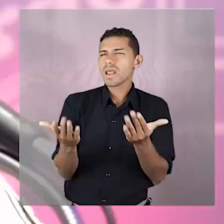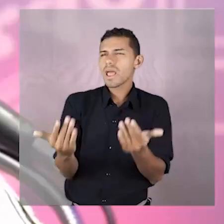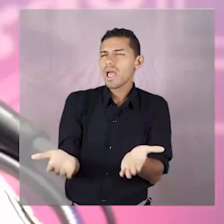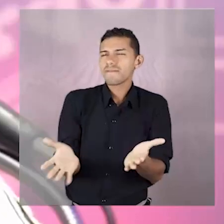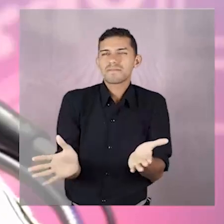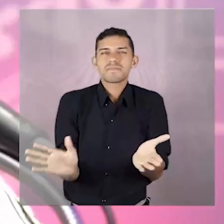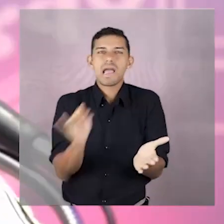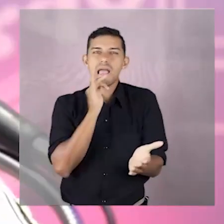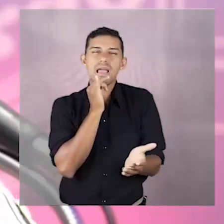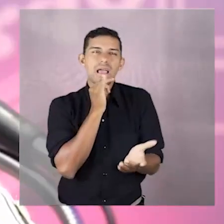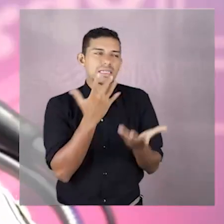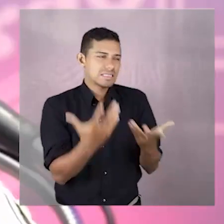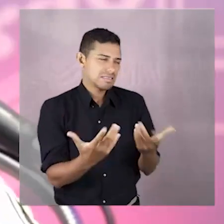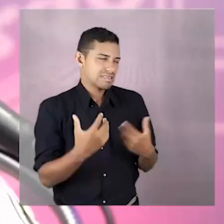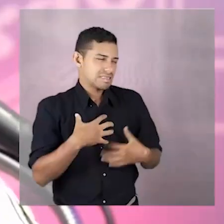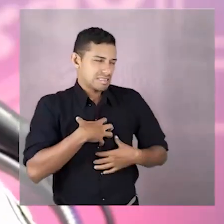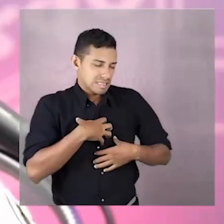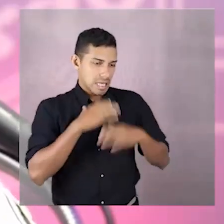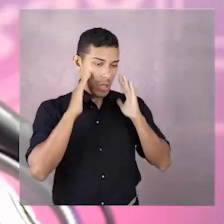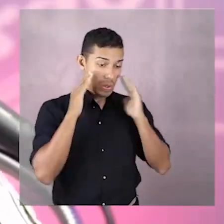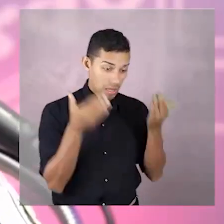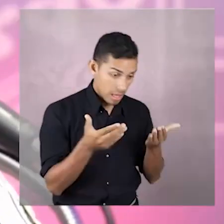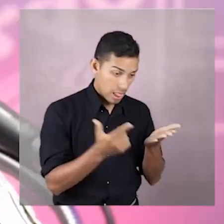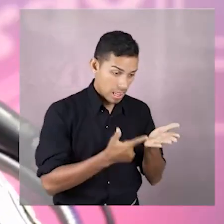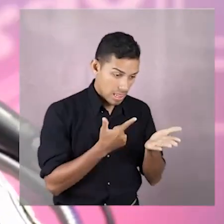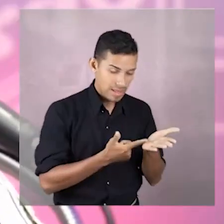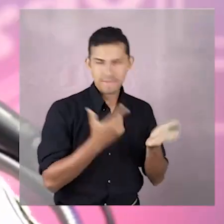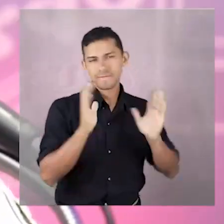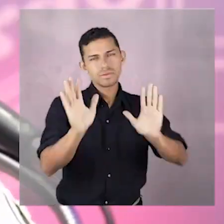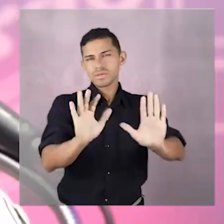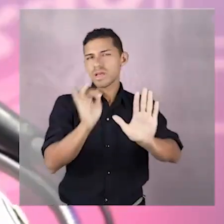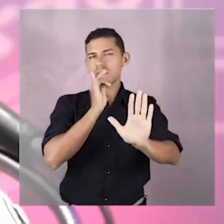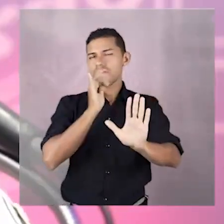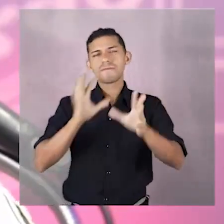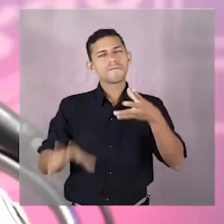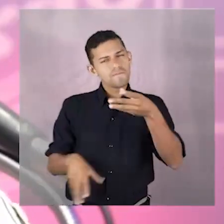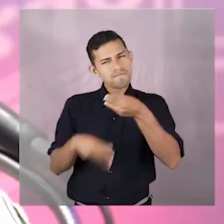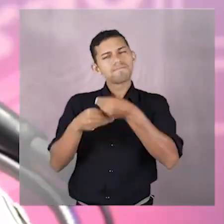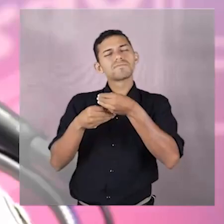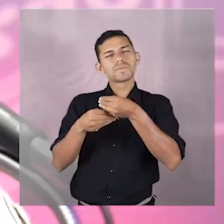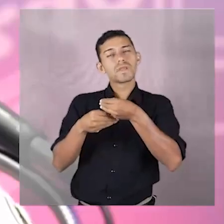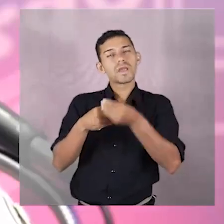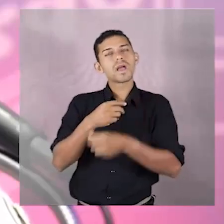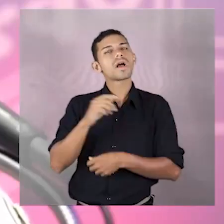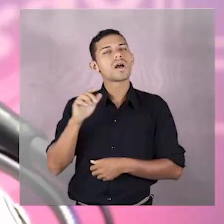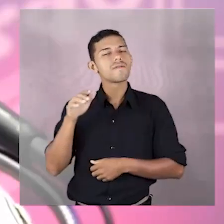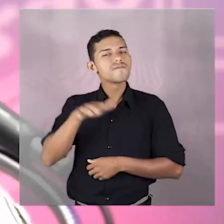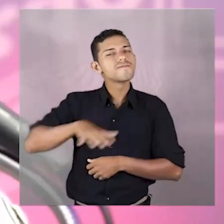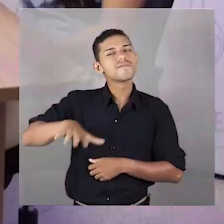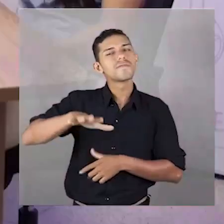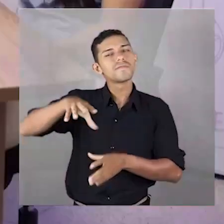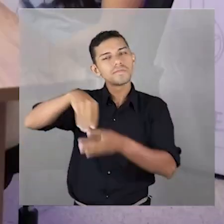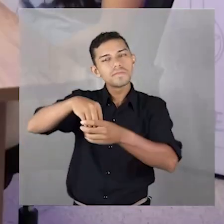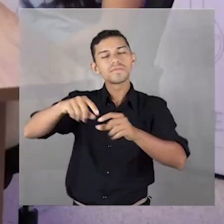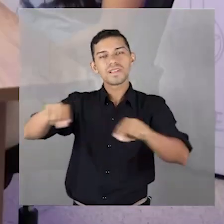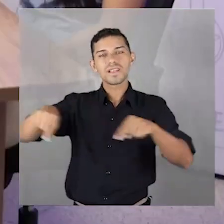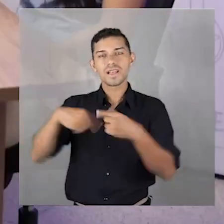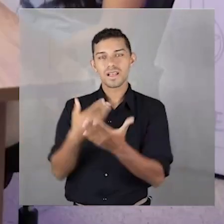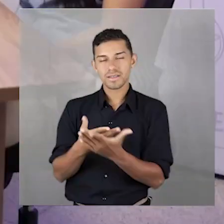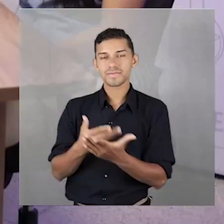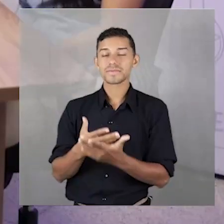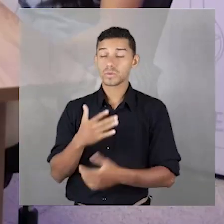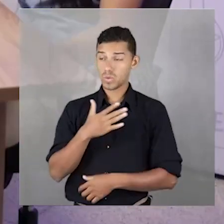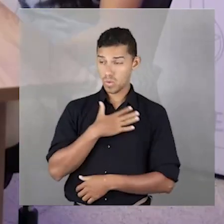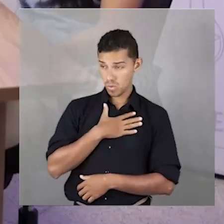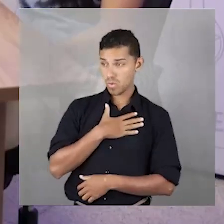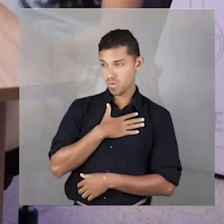estar preso, efetivamente, aos livros. A gente serve como um complemento àquilo que foi visto em sala de aula. E quem não gosta, né, o